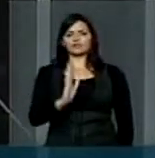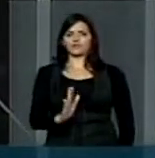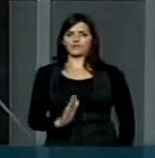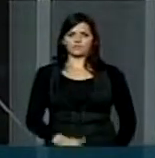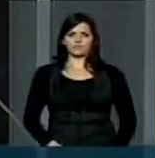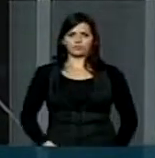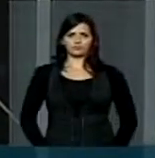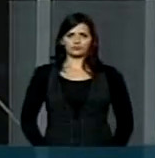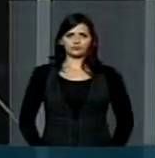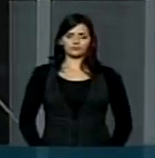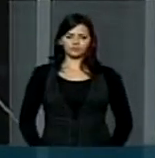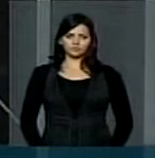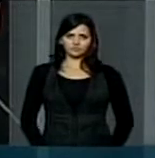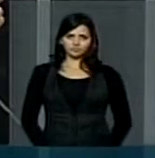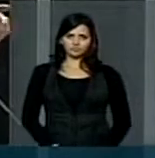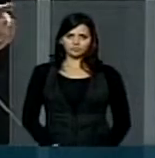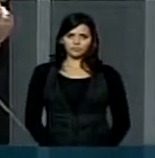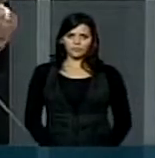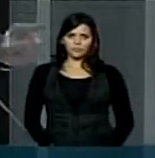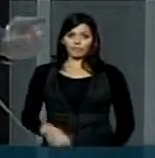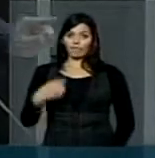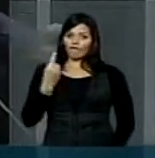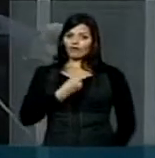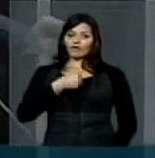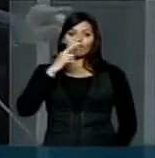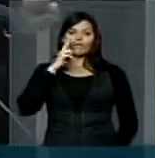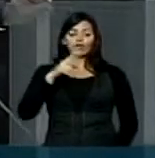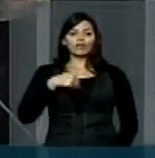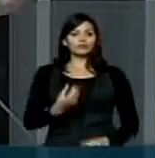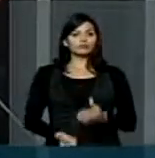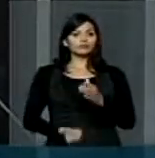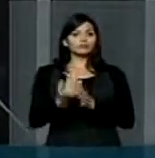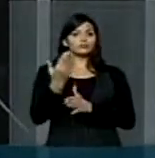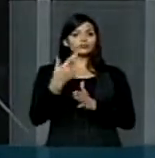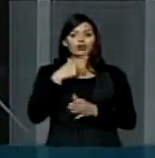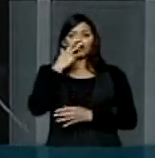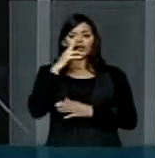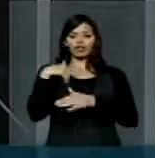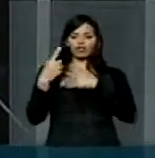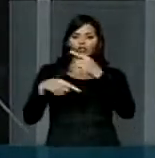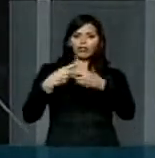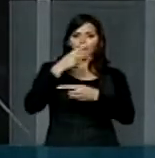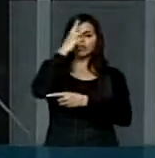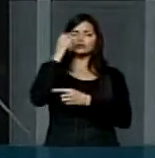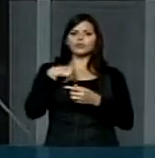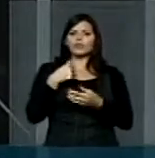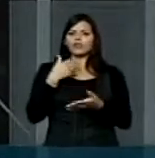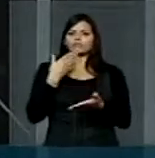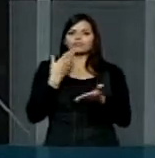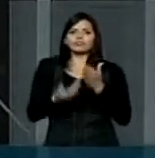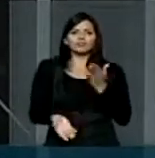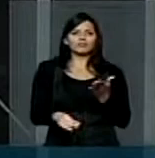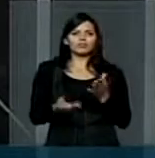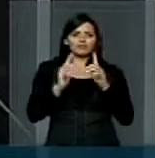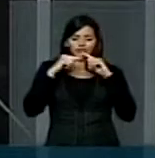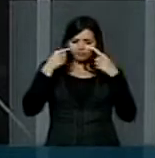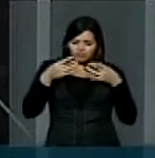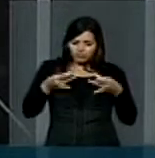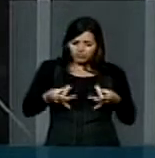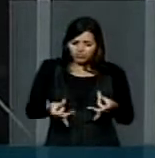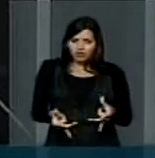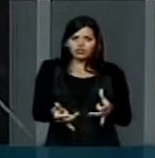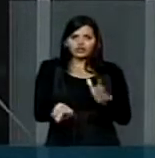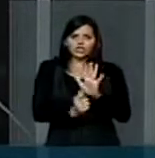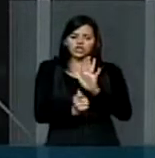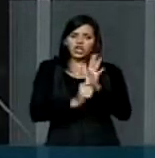país. Nós estamos vendo nascendo uma geração de destruídos pelas